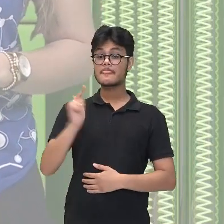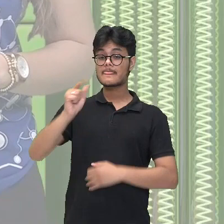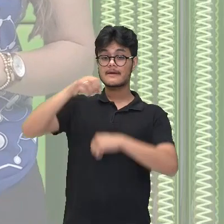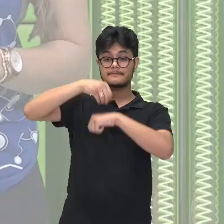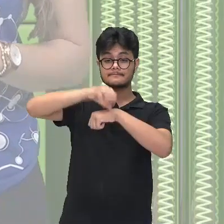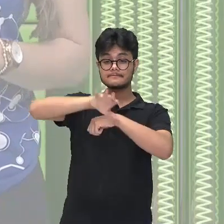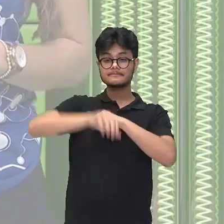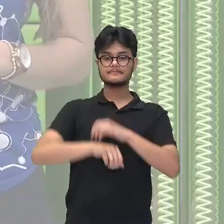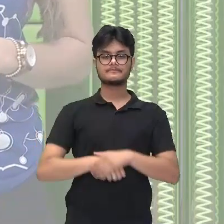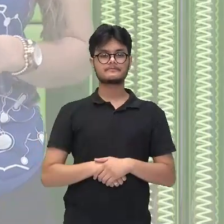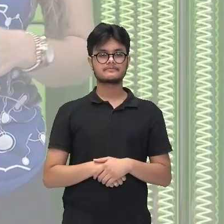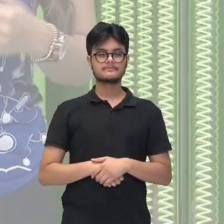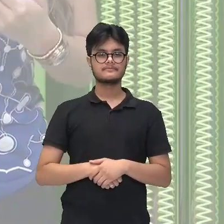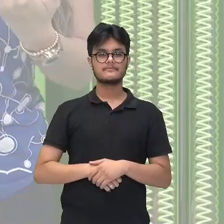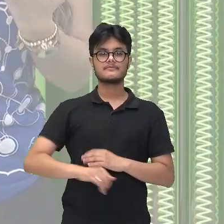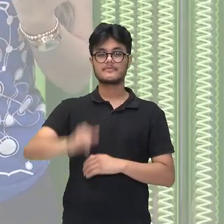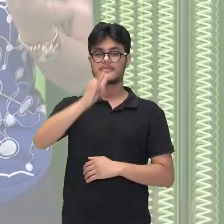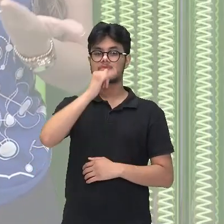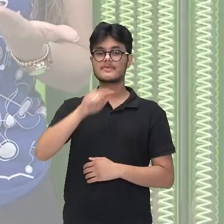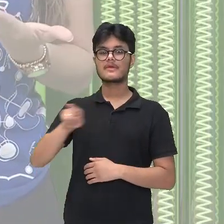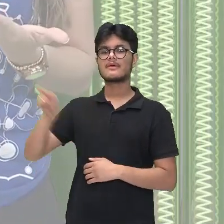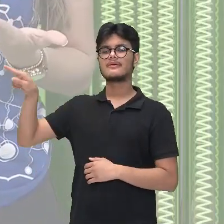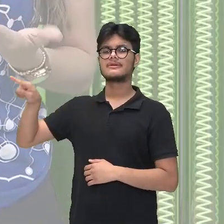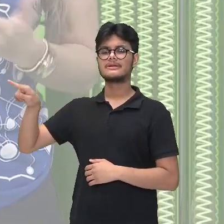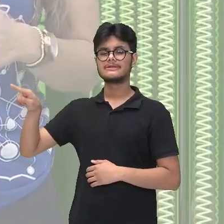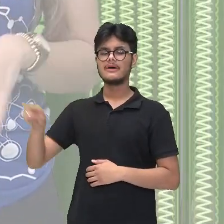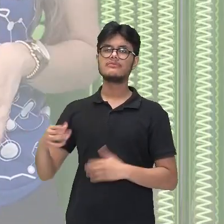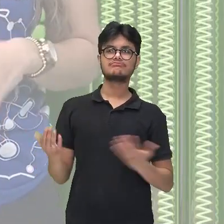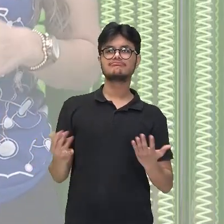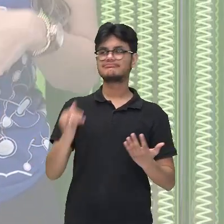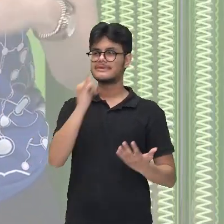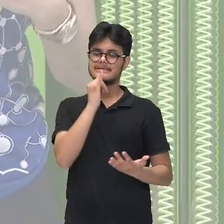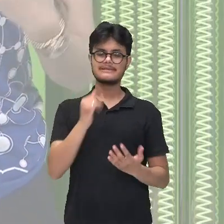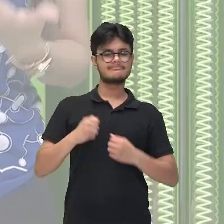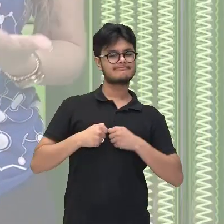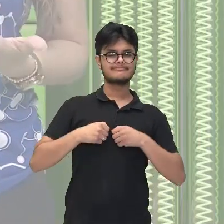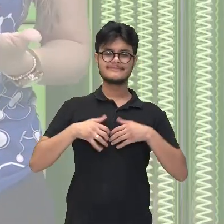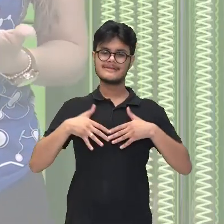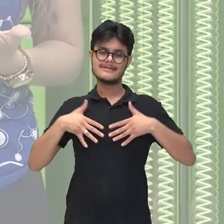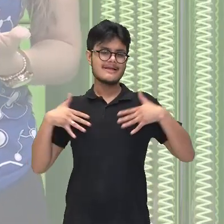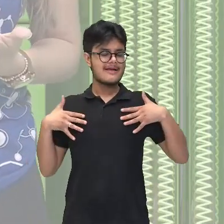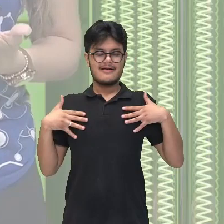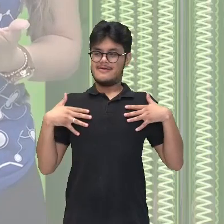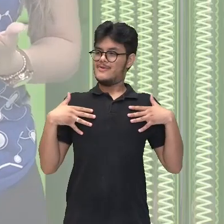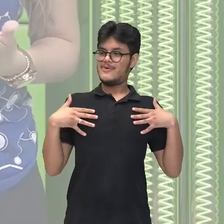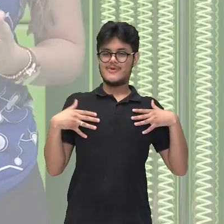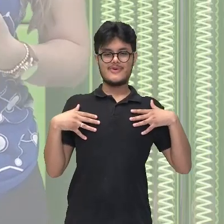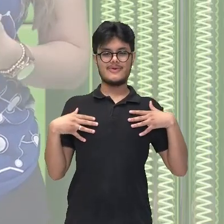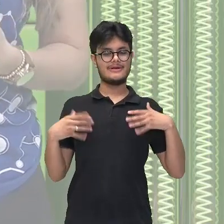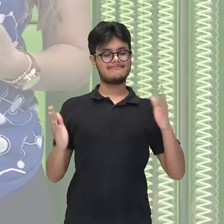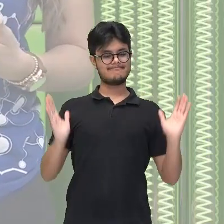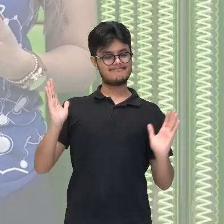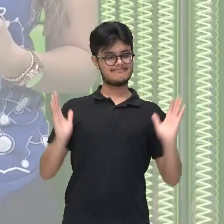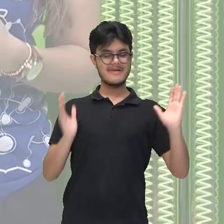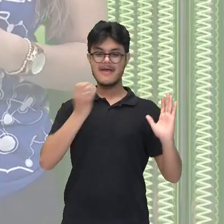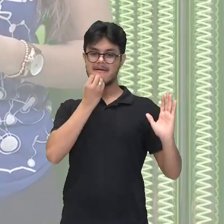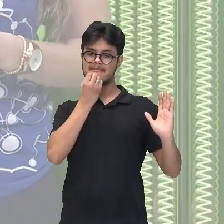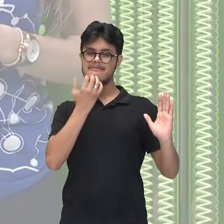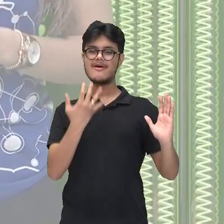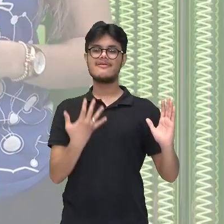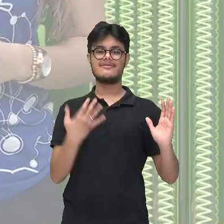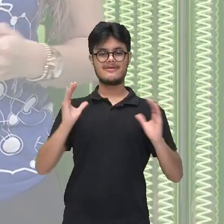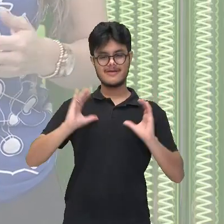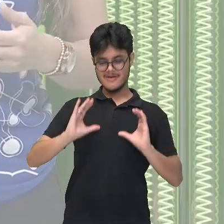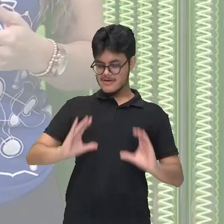dica, desenvolver novos hobbies, né? Novos hábitos. Isso é muito